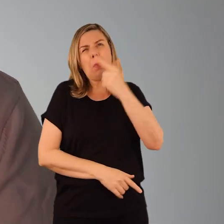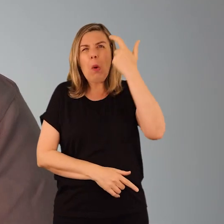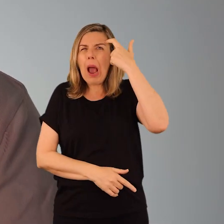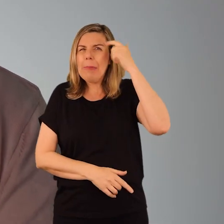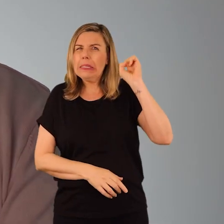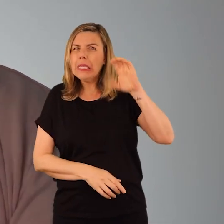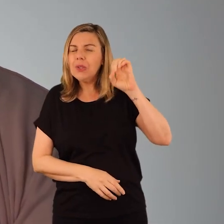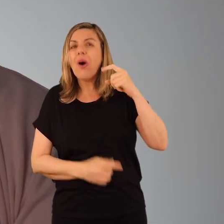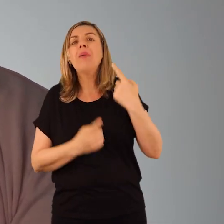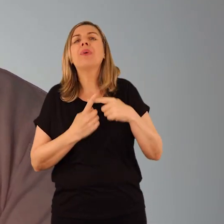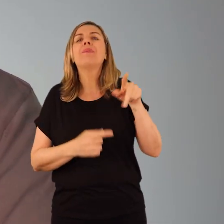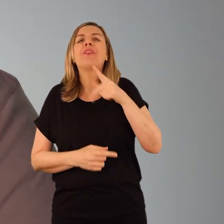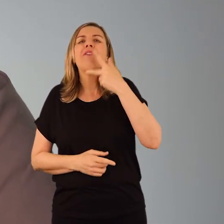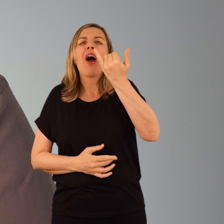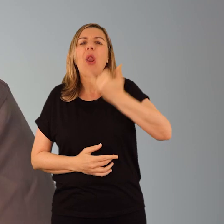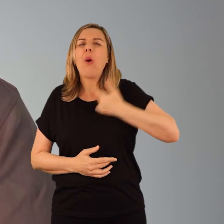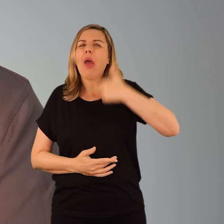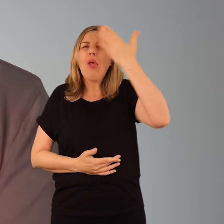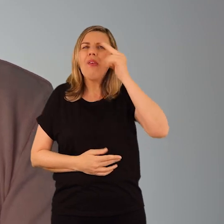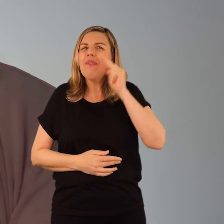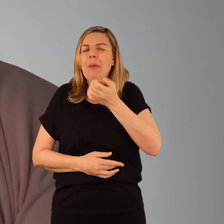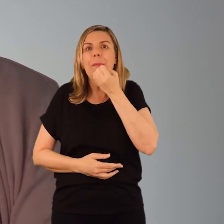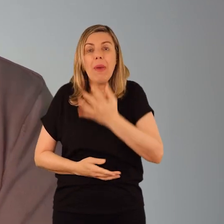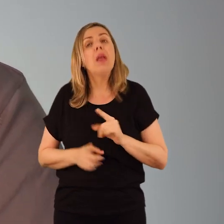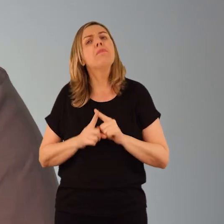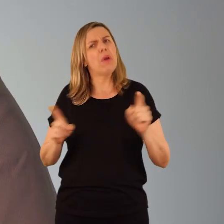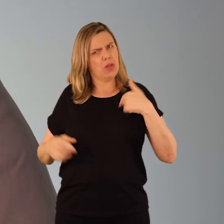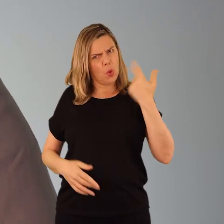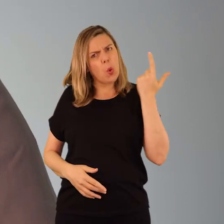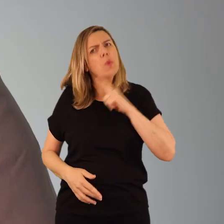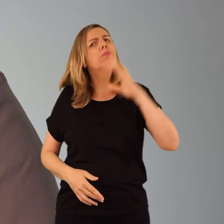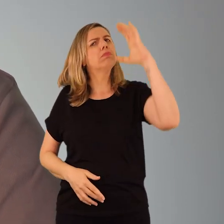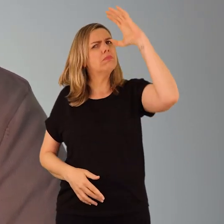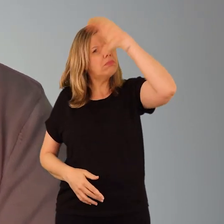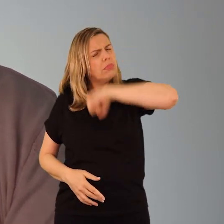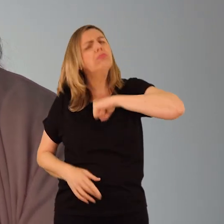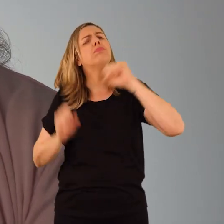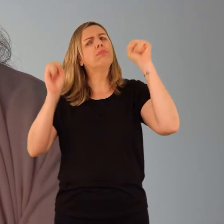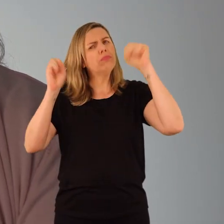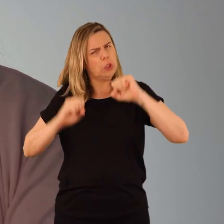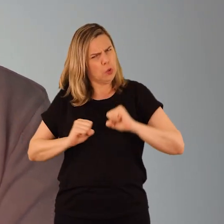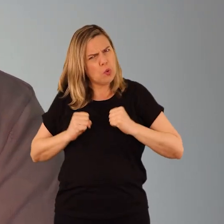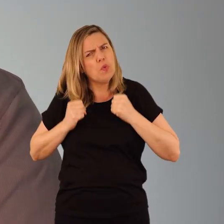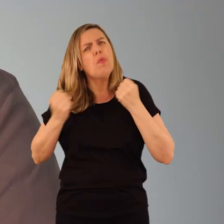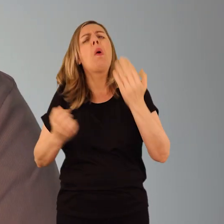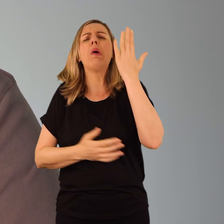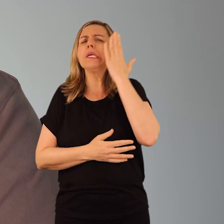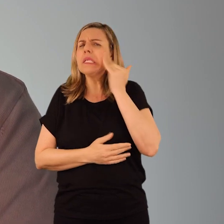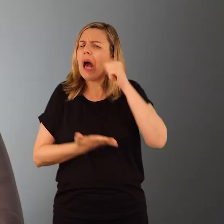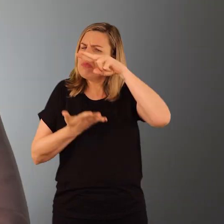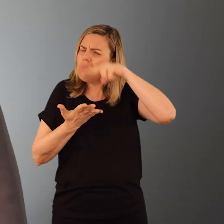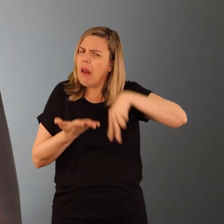cabeça porque a professora disse que eu não enxergo direito, mas mesmo assim eu consegui aprender as coisas, assim. Eu me esforçava muito, sabia, assim,